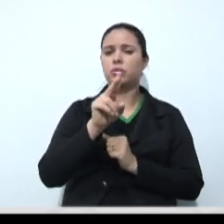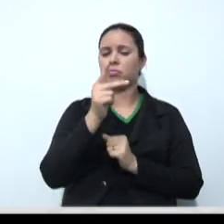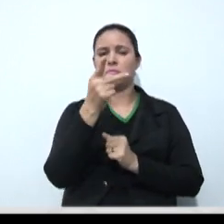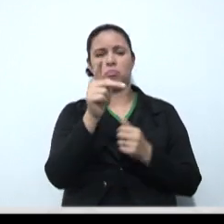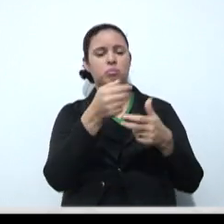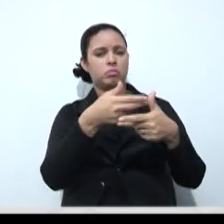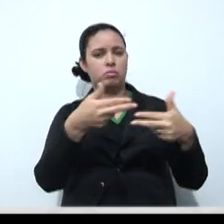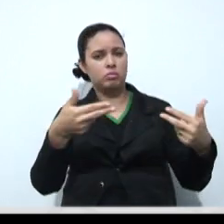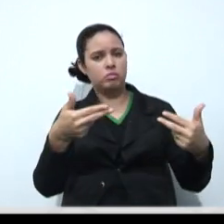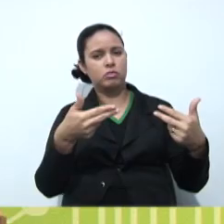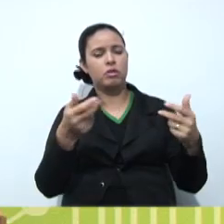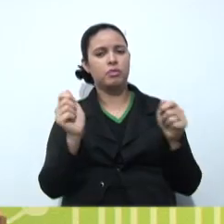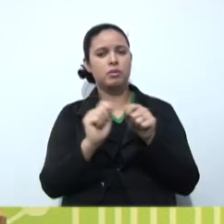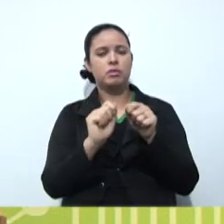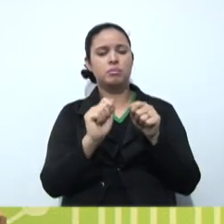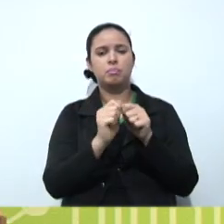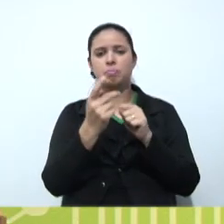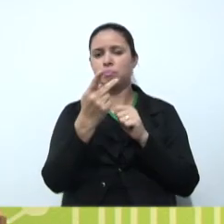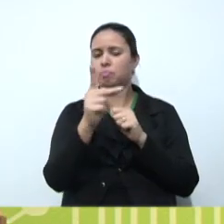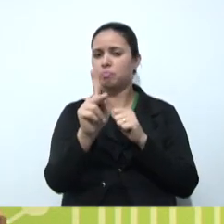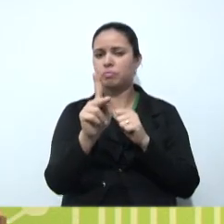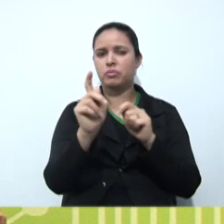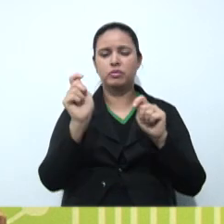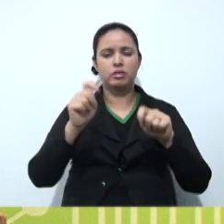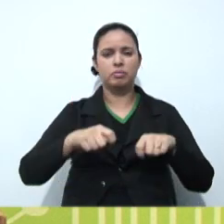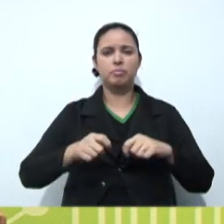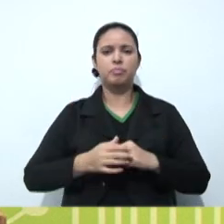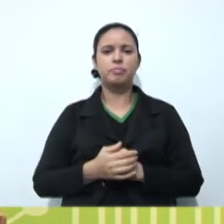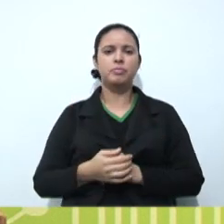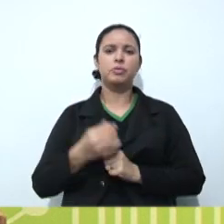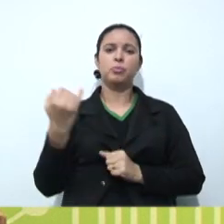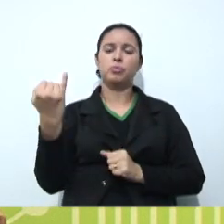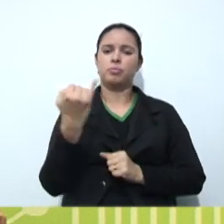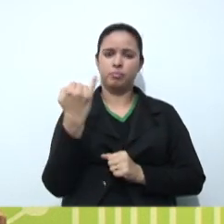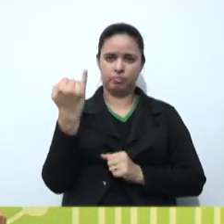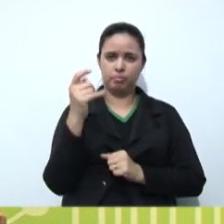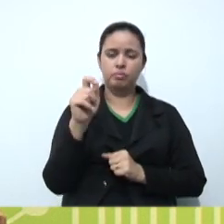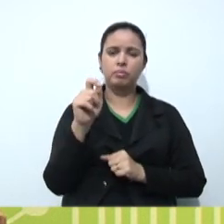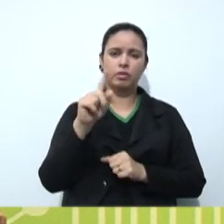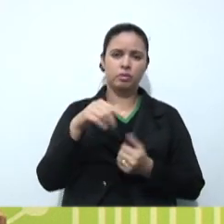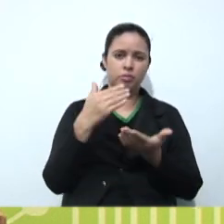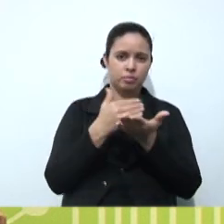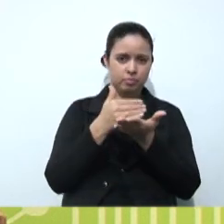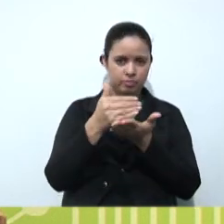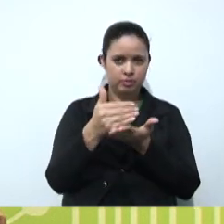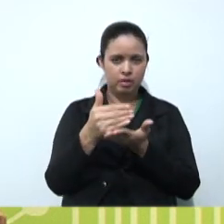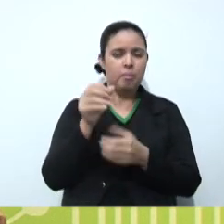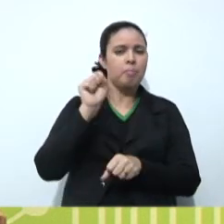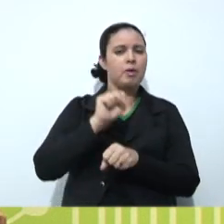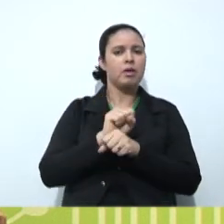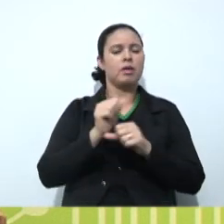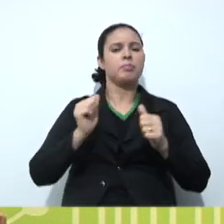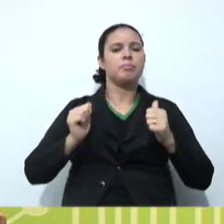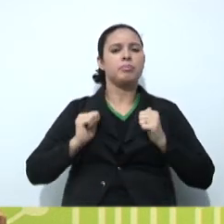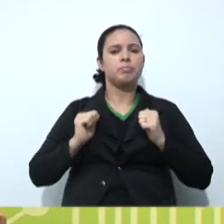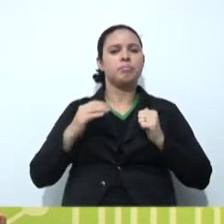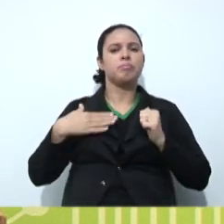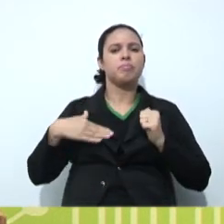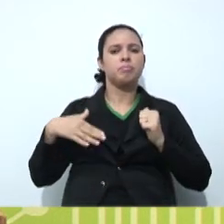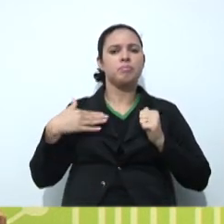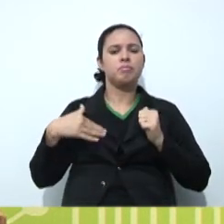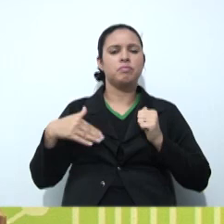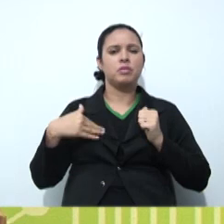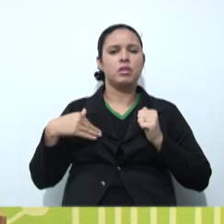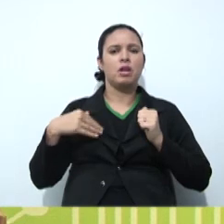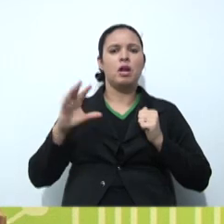puder. Volta aqui para mim. Volta aqui, porque o importante é começar. Se você ficar parado, nada vai acontecer na